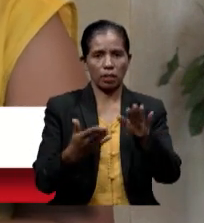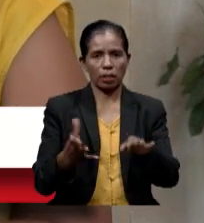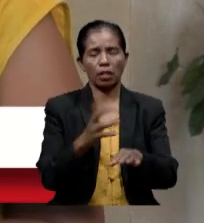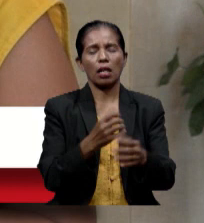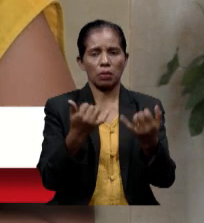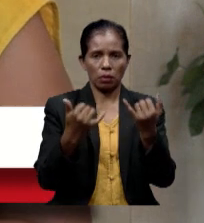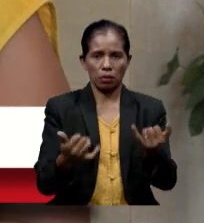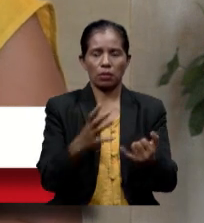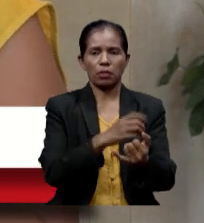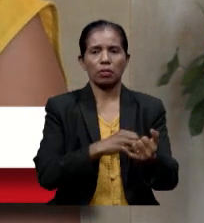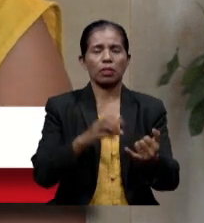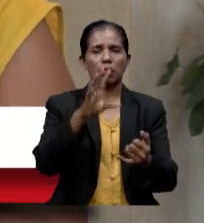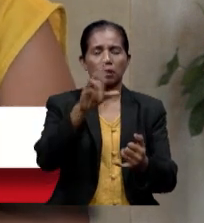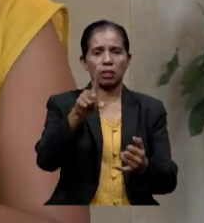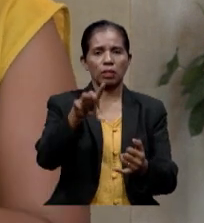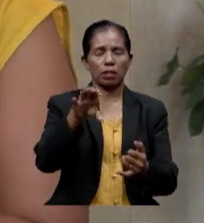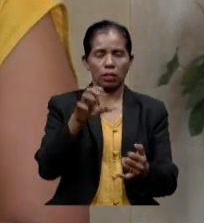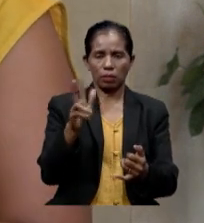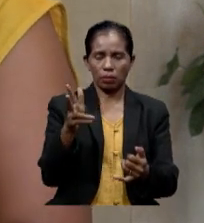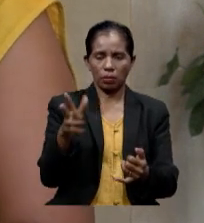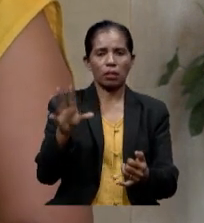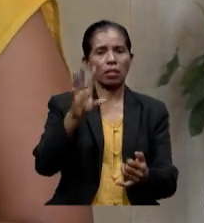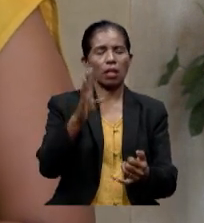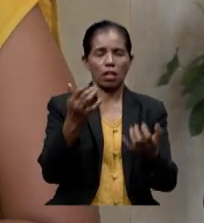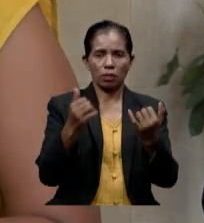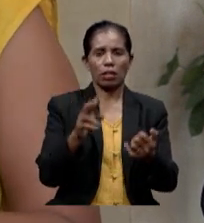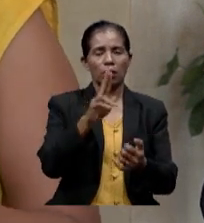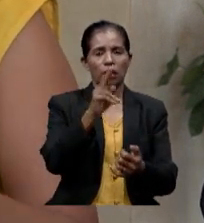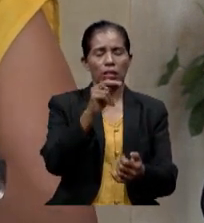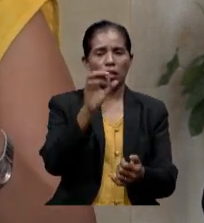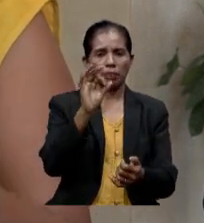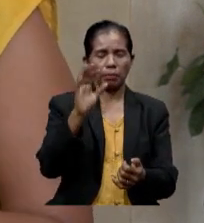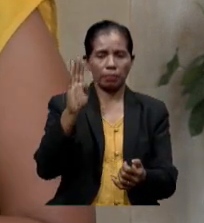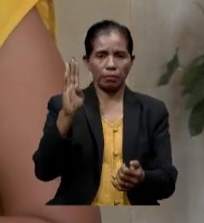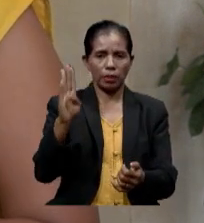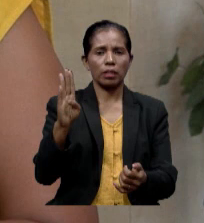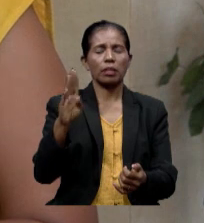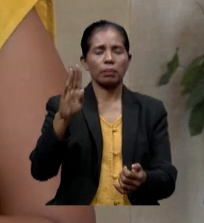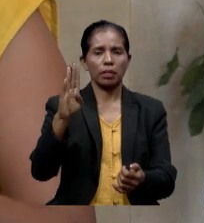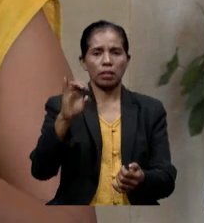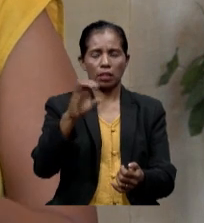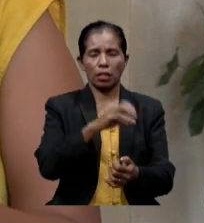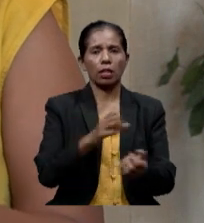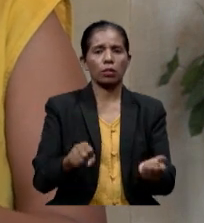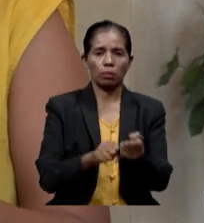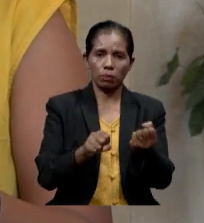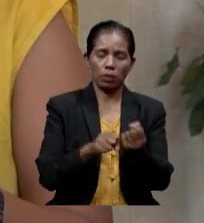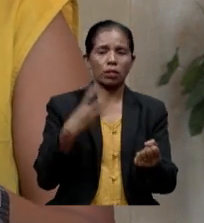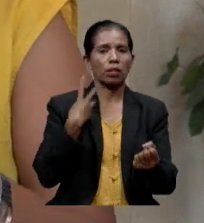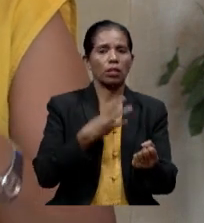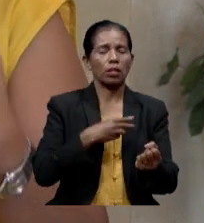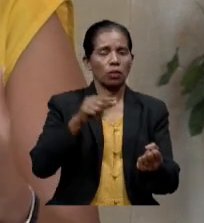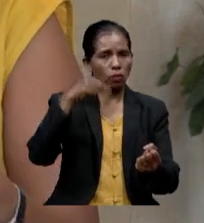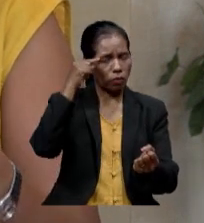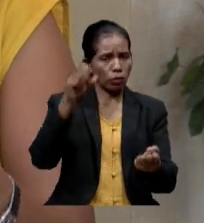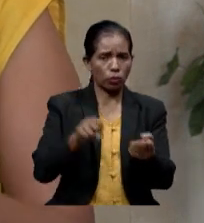daune 195 por 100,000 agora UNFPA hakara apoya ita ne governo atu halo servisu makas